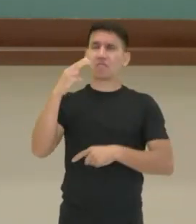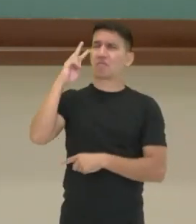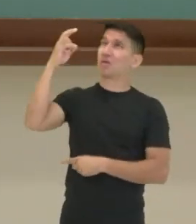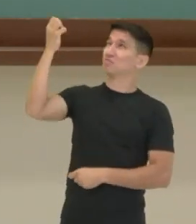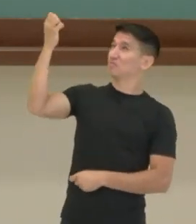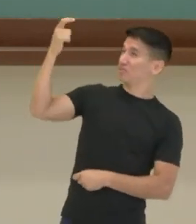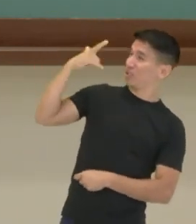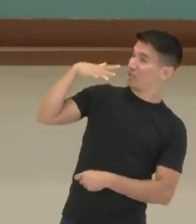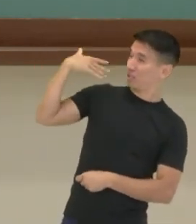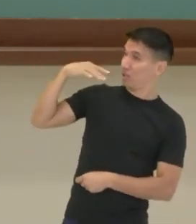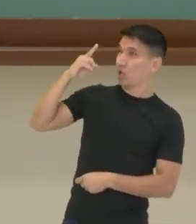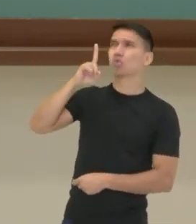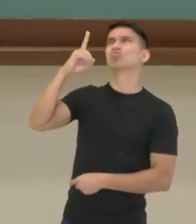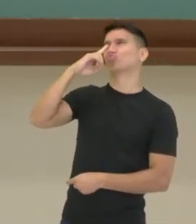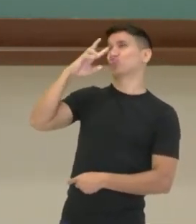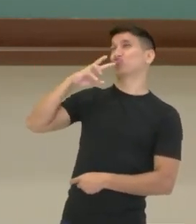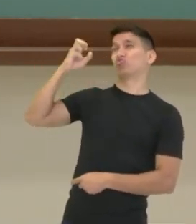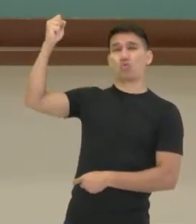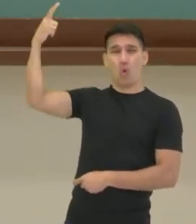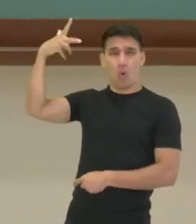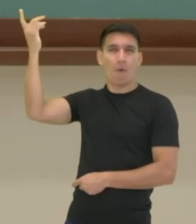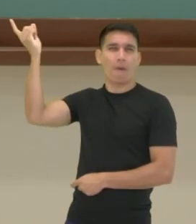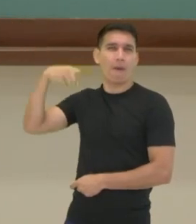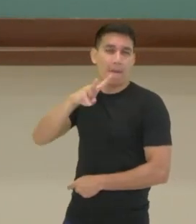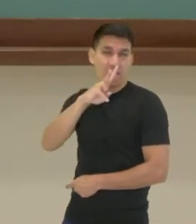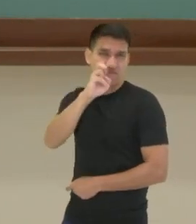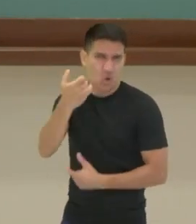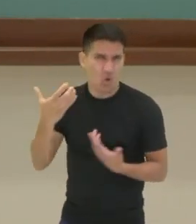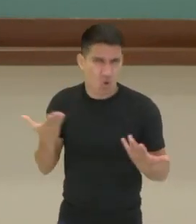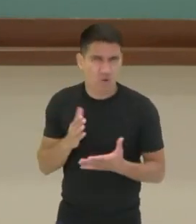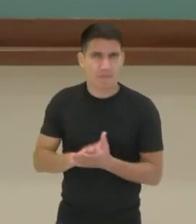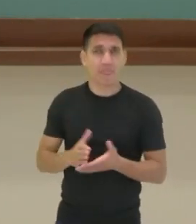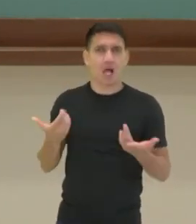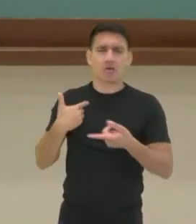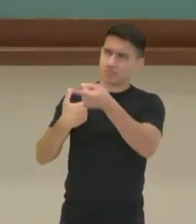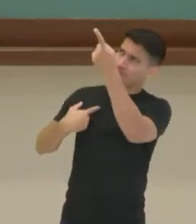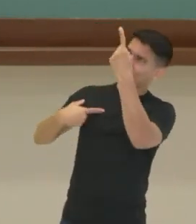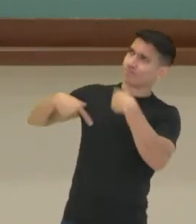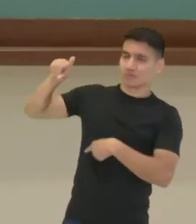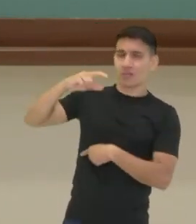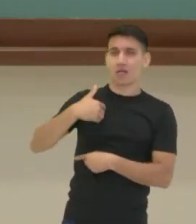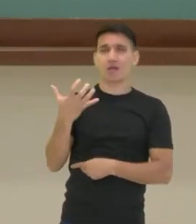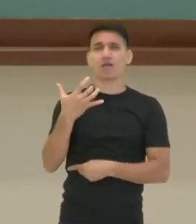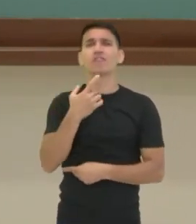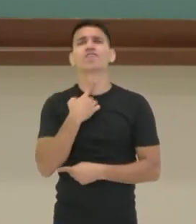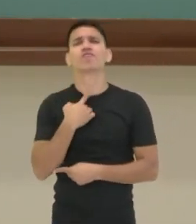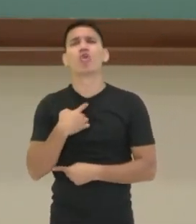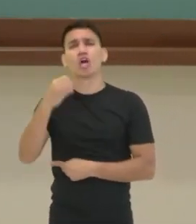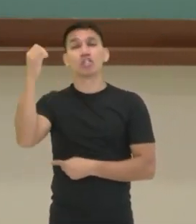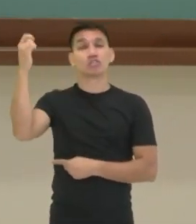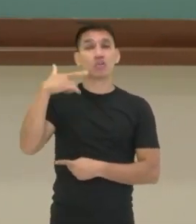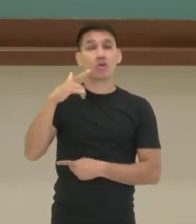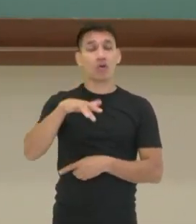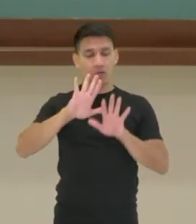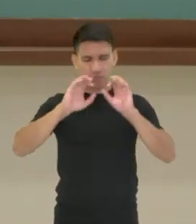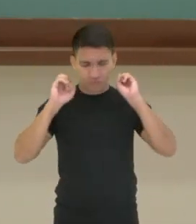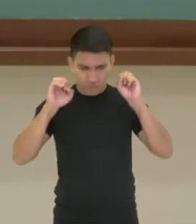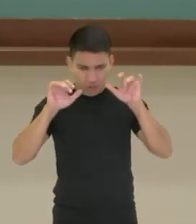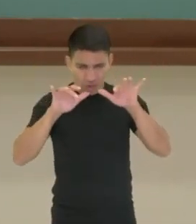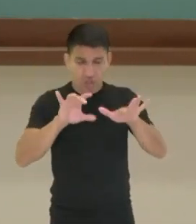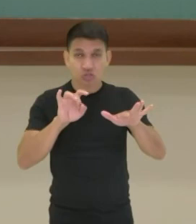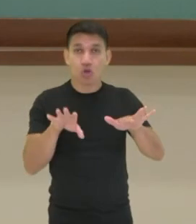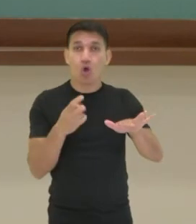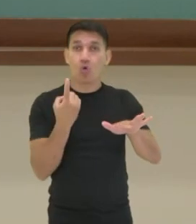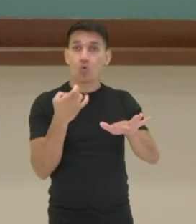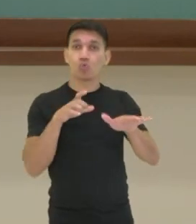o sol que é poderoso. E agora como sol, ele quis mandar sol, luz para um lugar e não pôde. Quem haveria